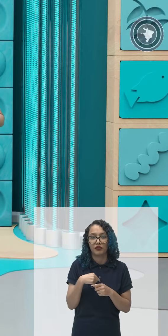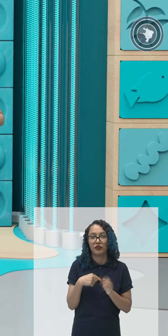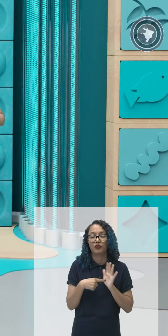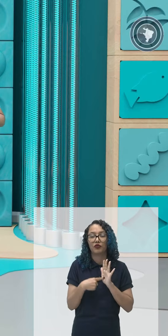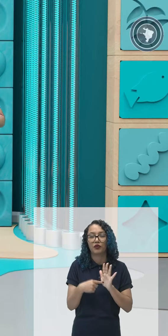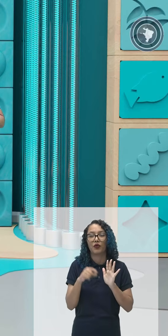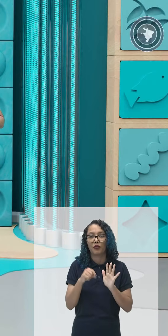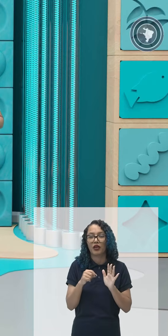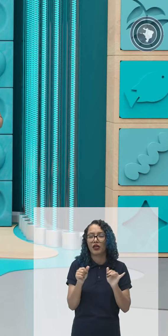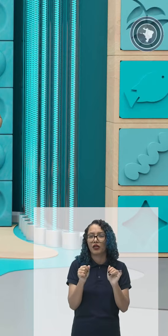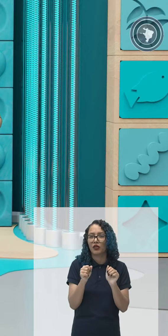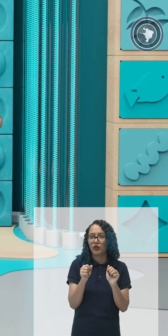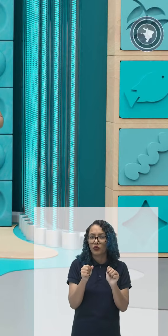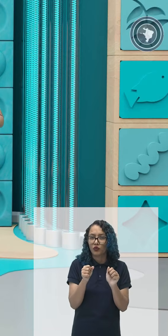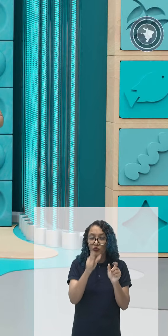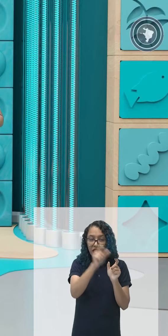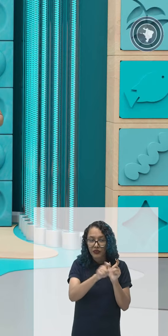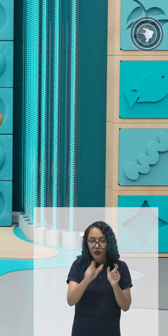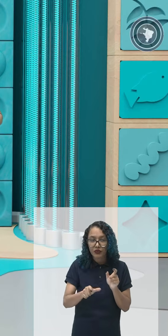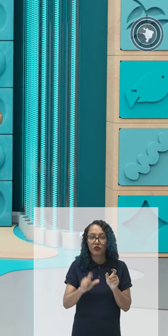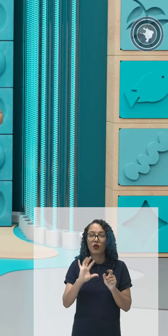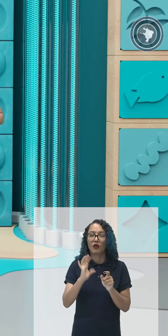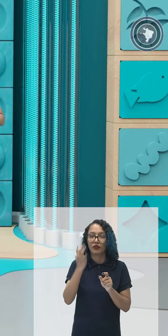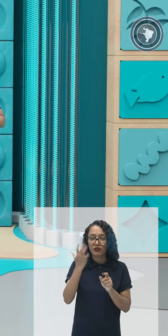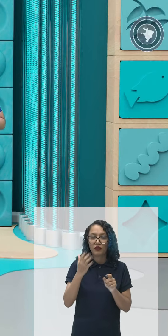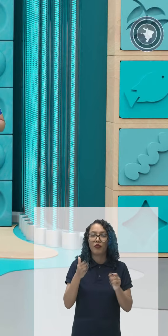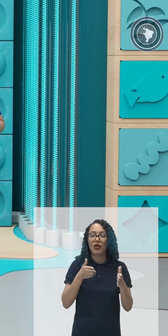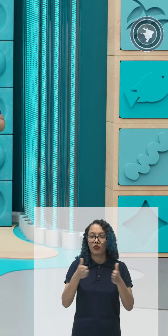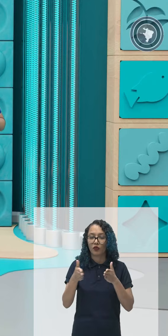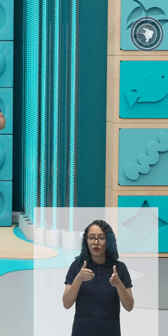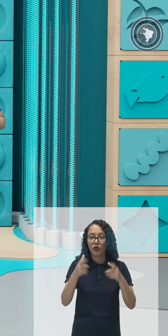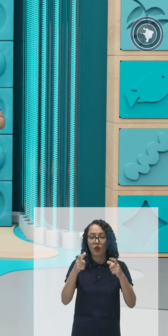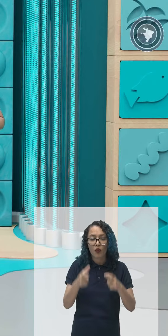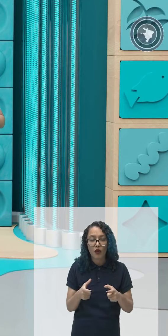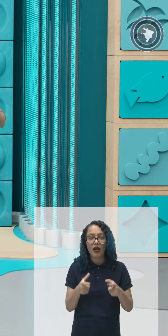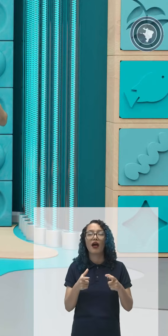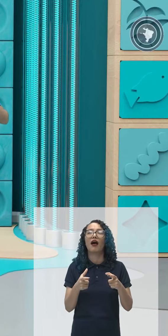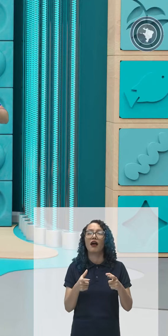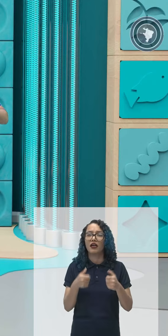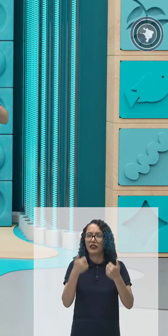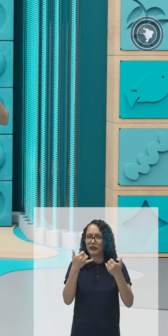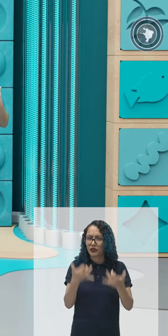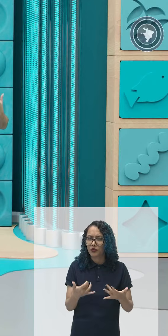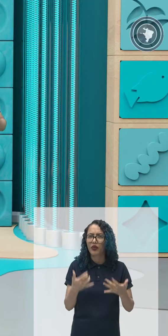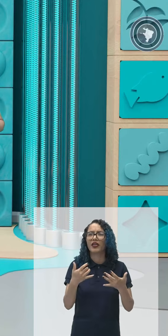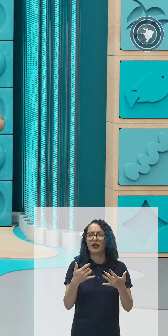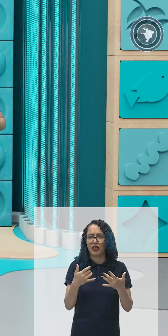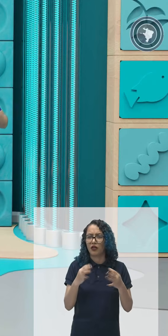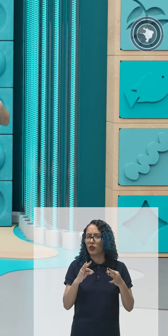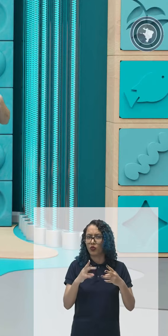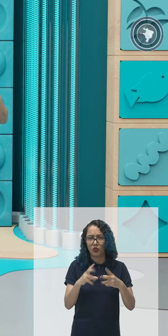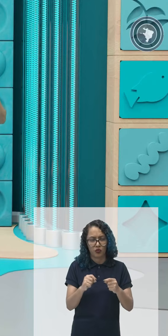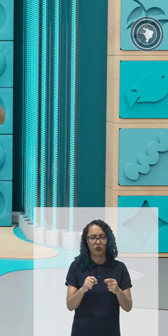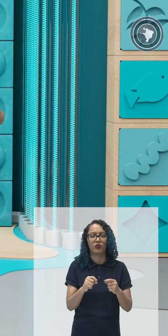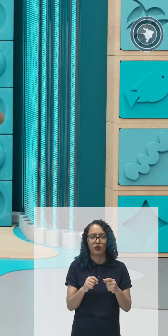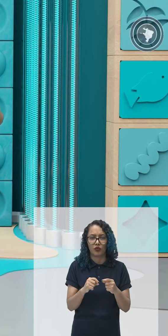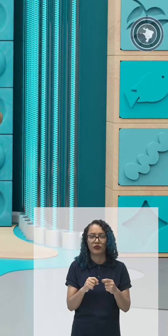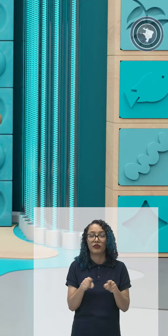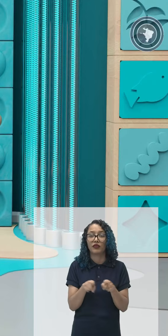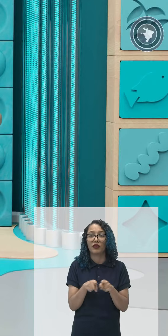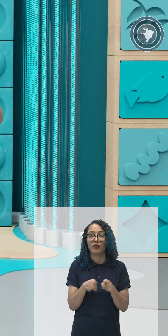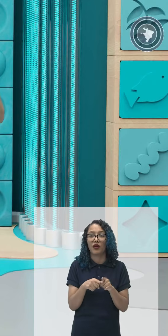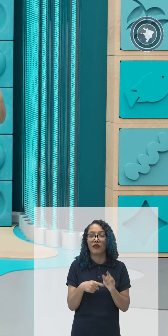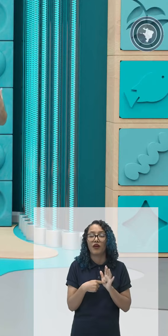os sujeitos, o acontecimento, vai dizer onde aconteceu, quando aconteceu, certo? O espaço, o tempo, vai contar